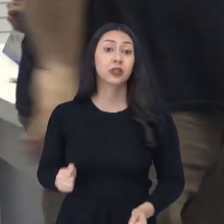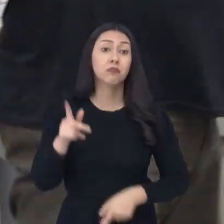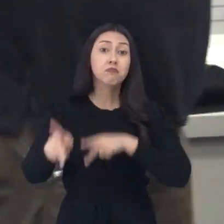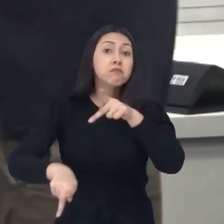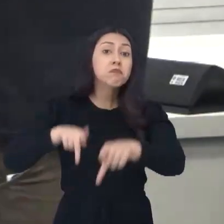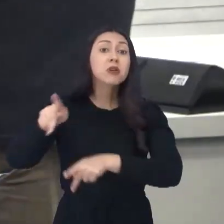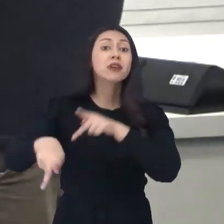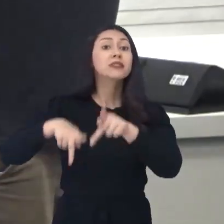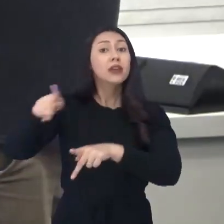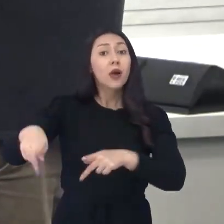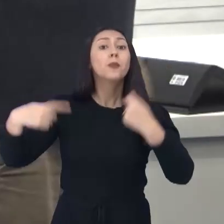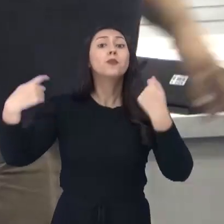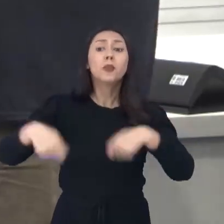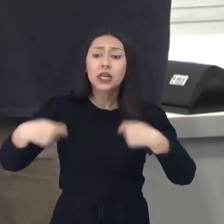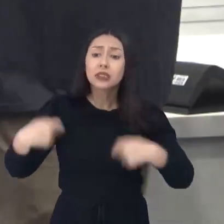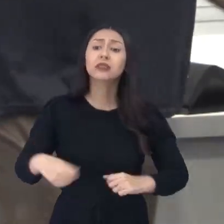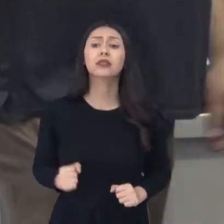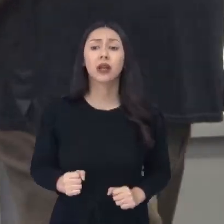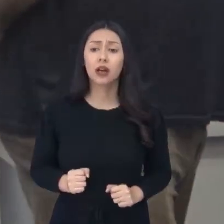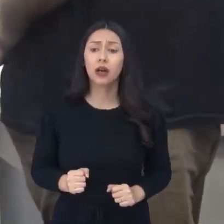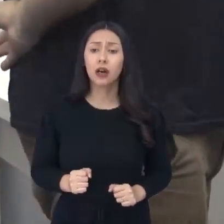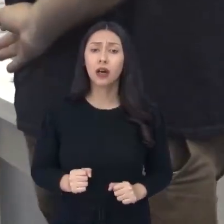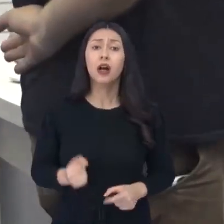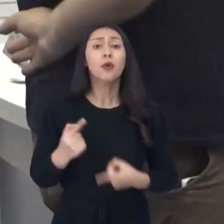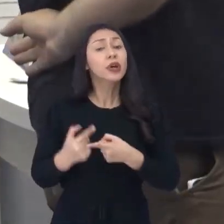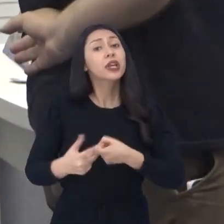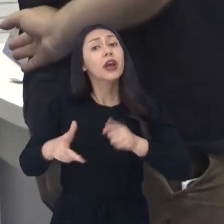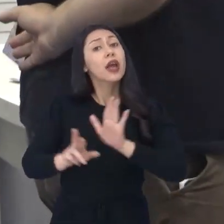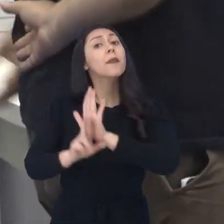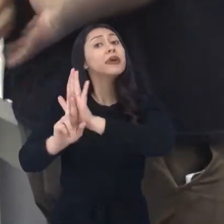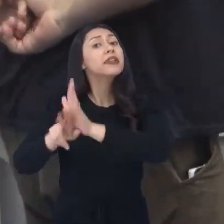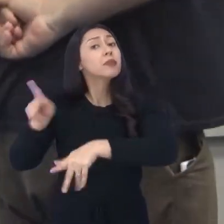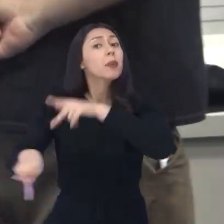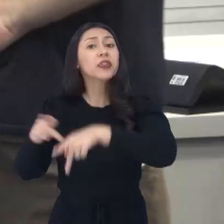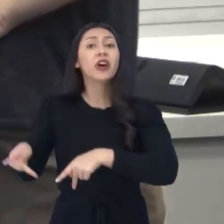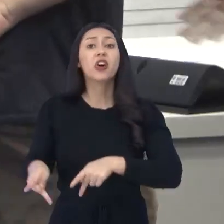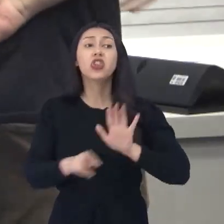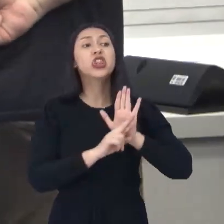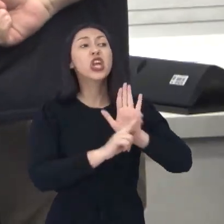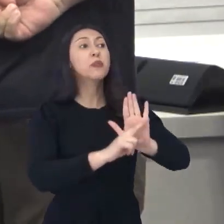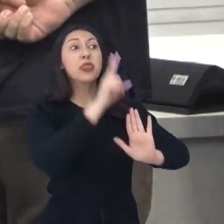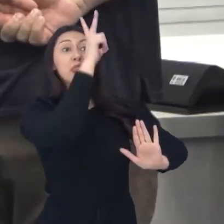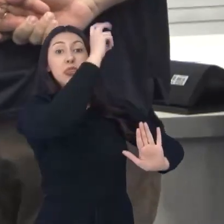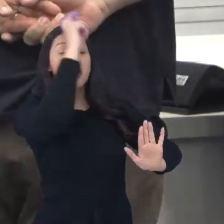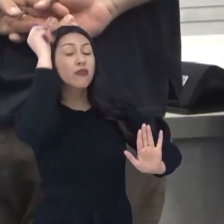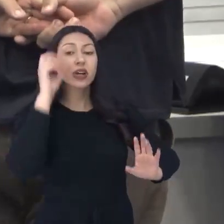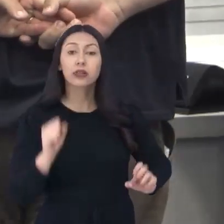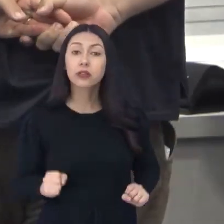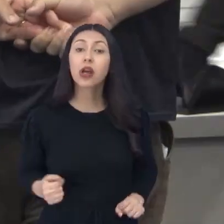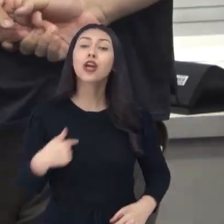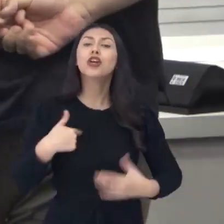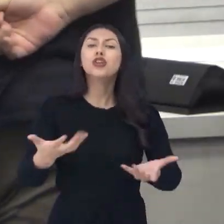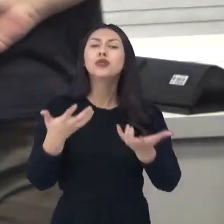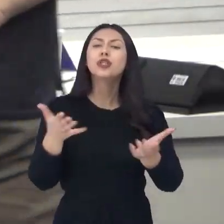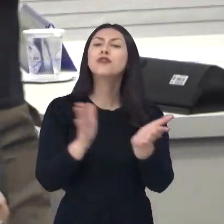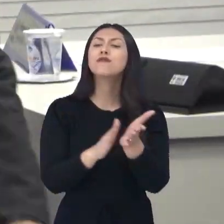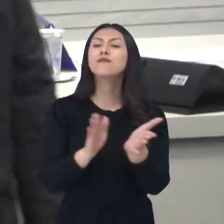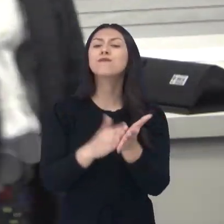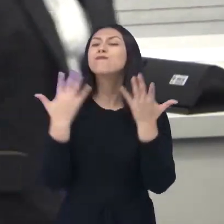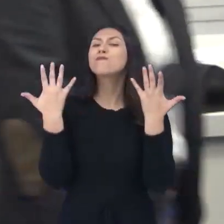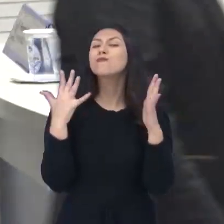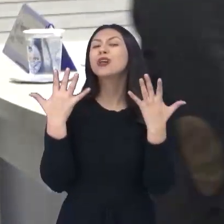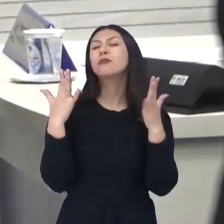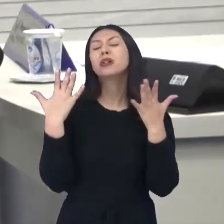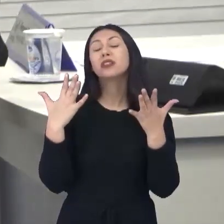população. Eles devem favor para a população, não devem favor para o capataz que vem aqui, não. Então, eu queria parabenizar os